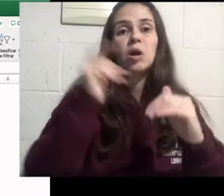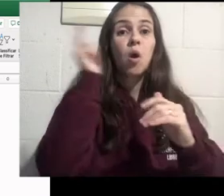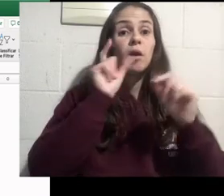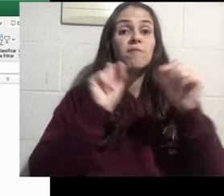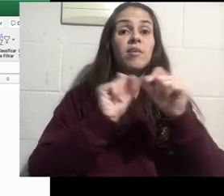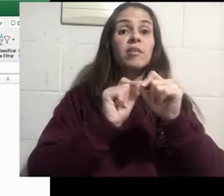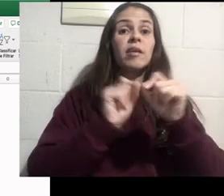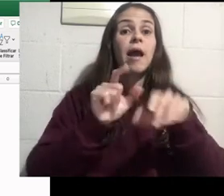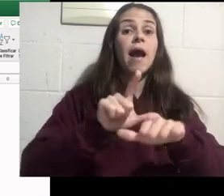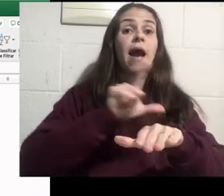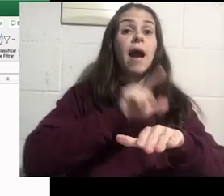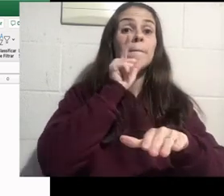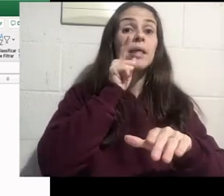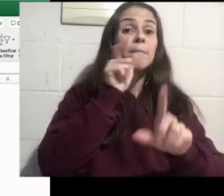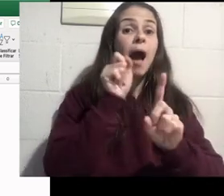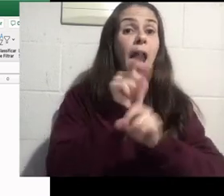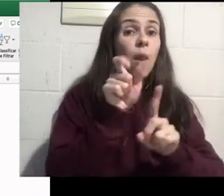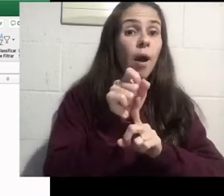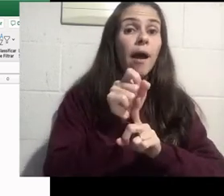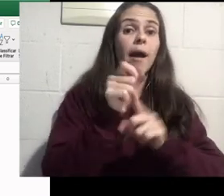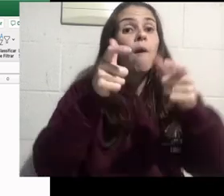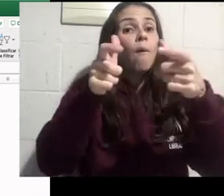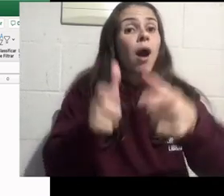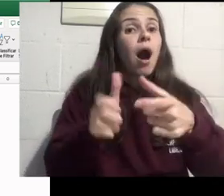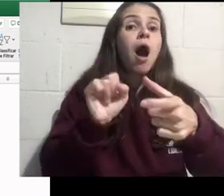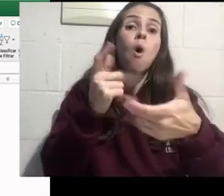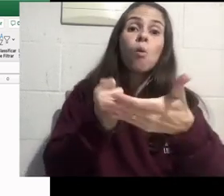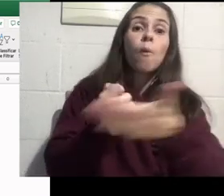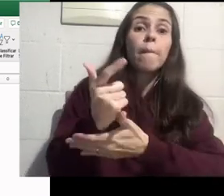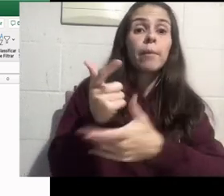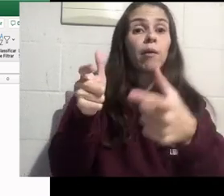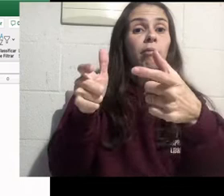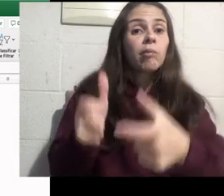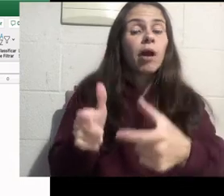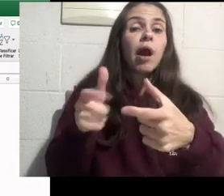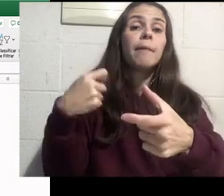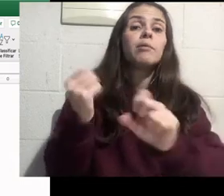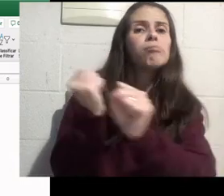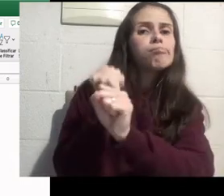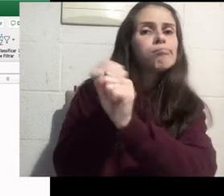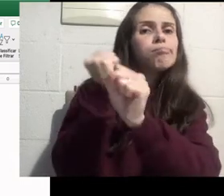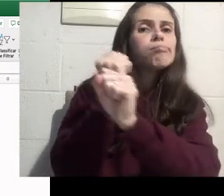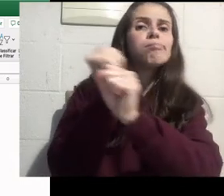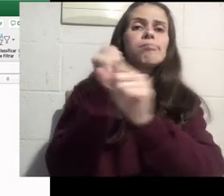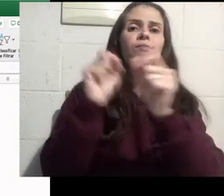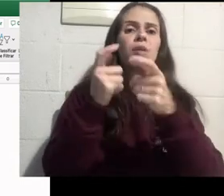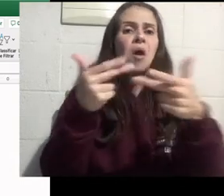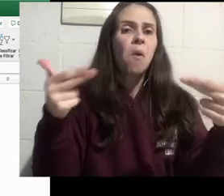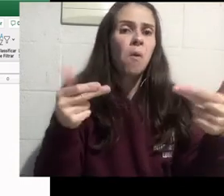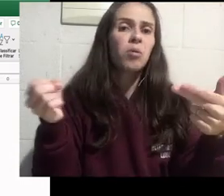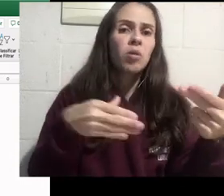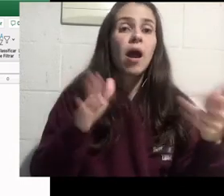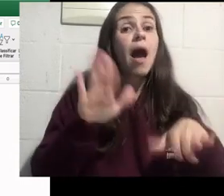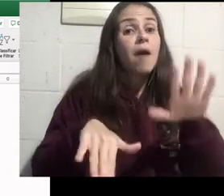precisam fazer quando alugam um espaço ou até mesmo quando compram um espaço para abrir, né, o seu negócio. Às